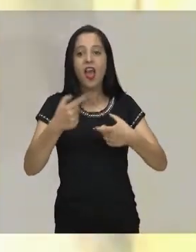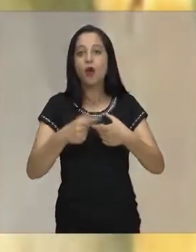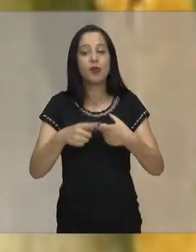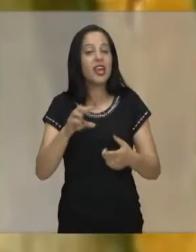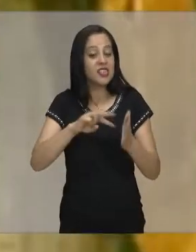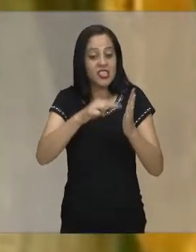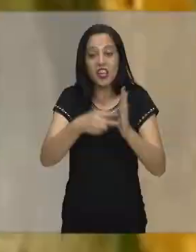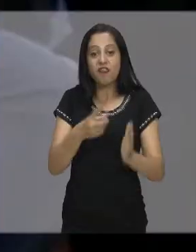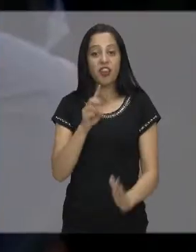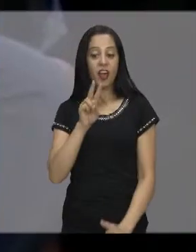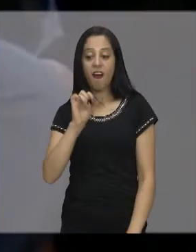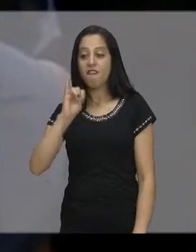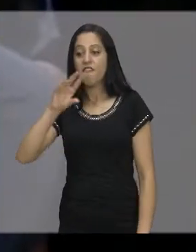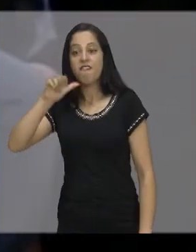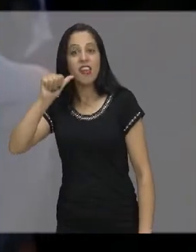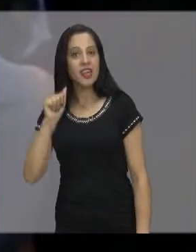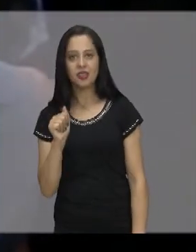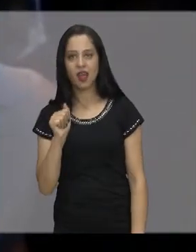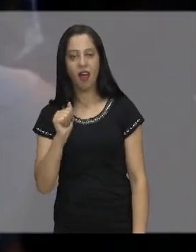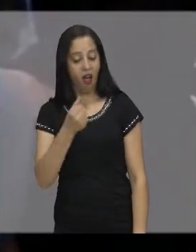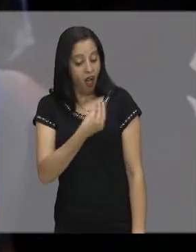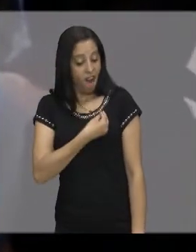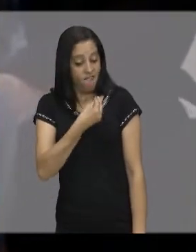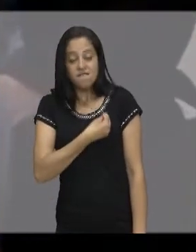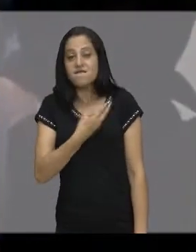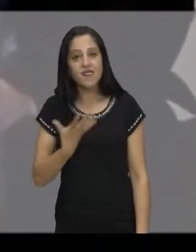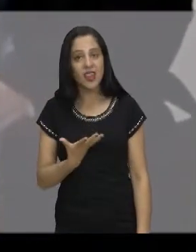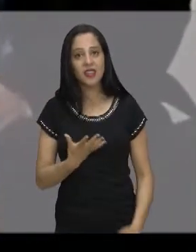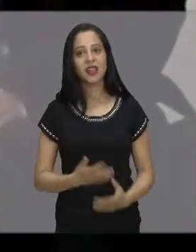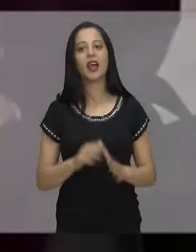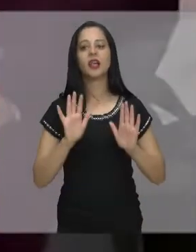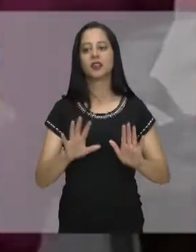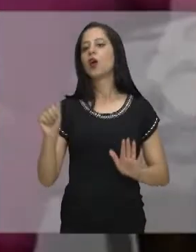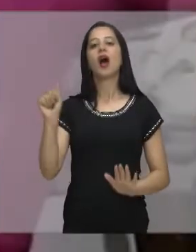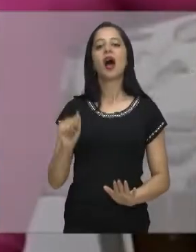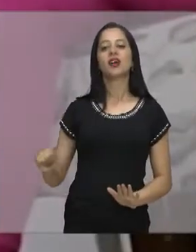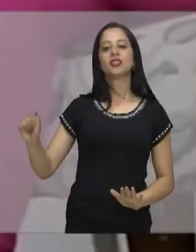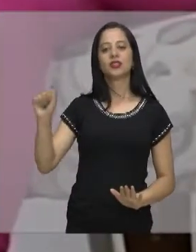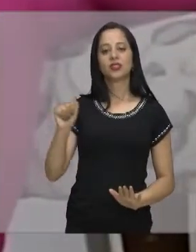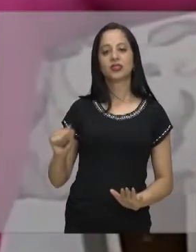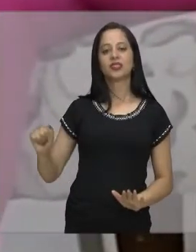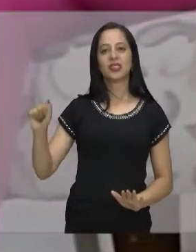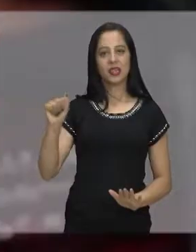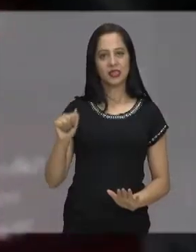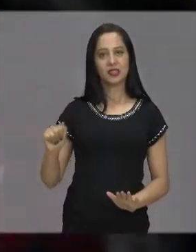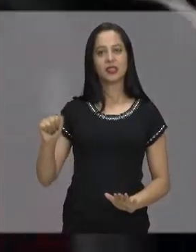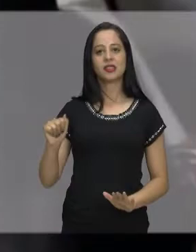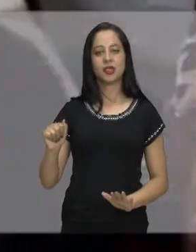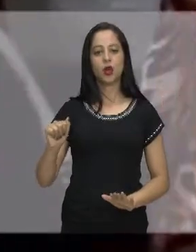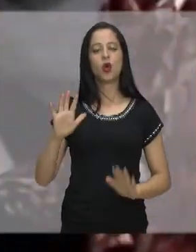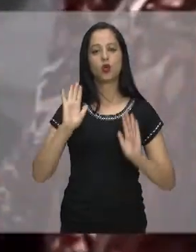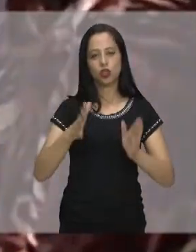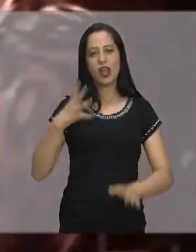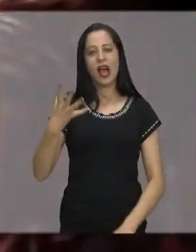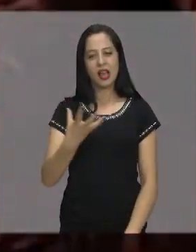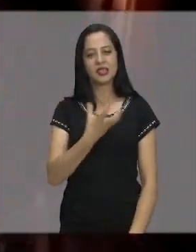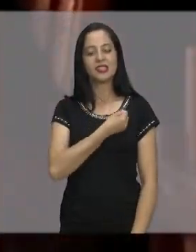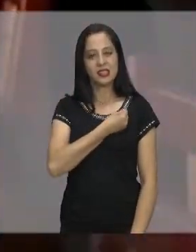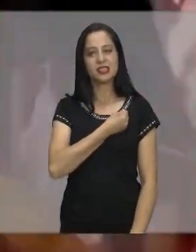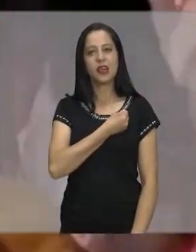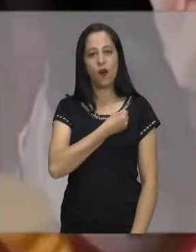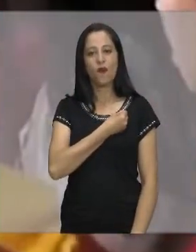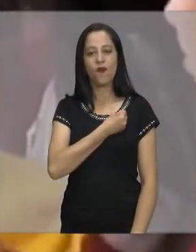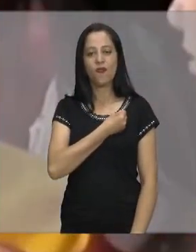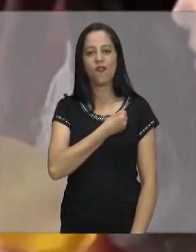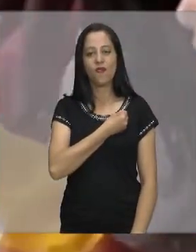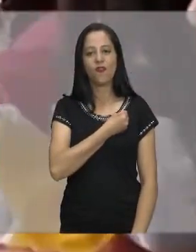vida. Fundada em 2013, a Associação Guadalupe salvou, por meio de atendimentos psicológicos, prestação de serviços sociais e